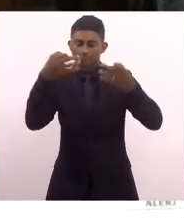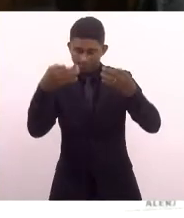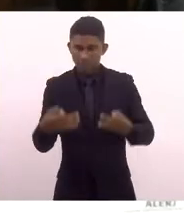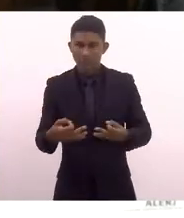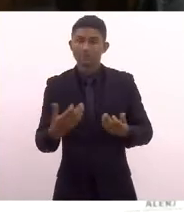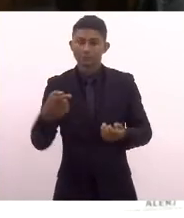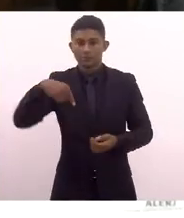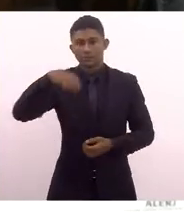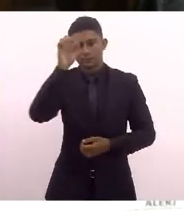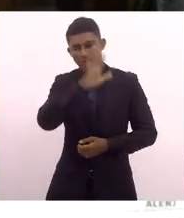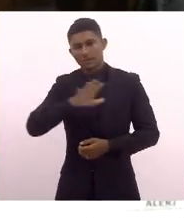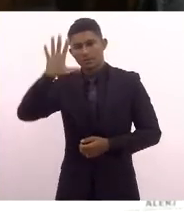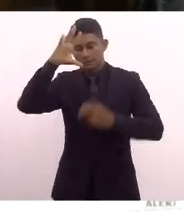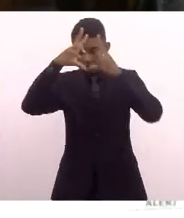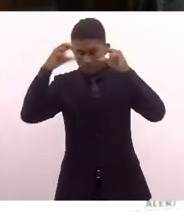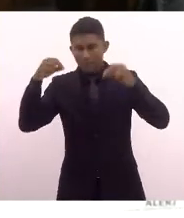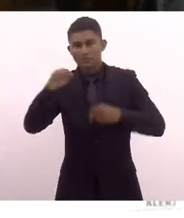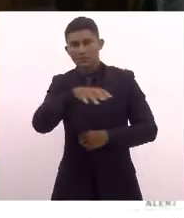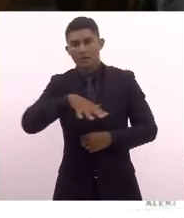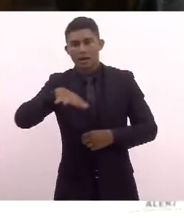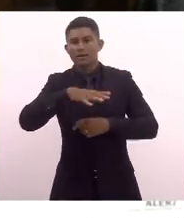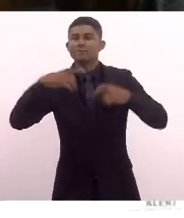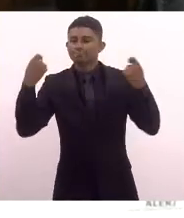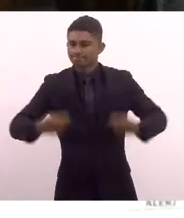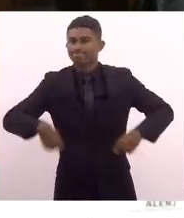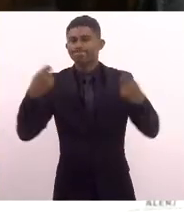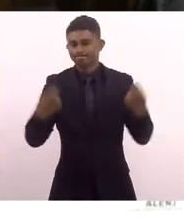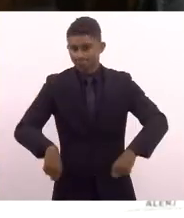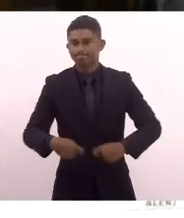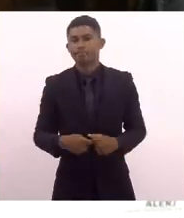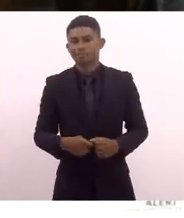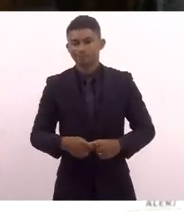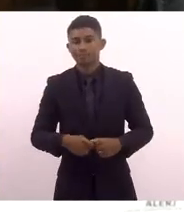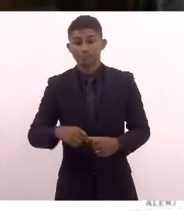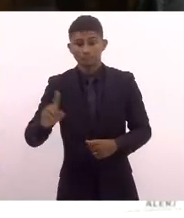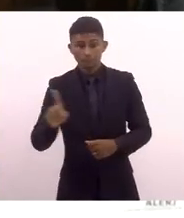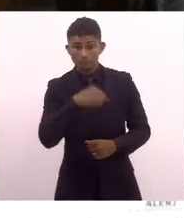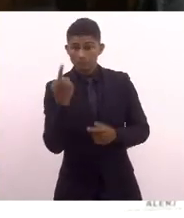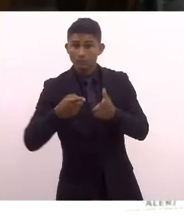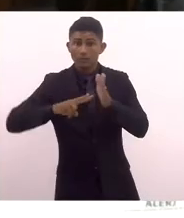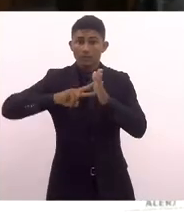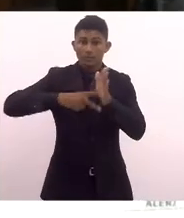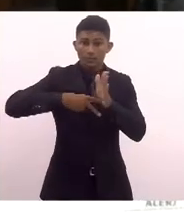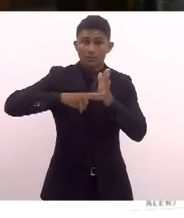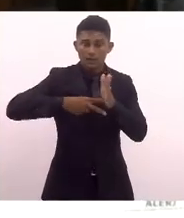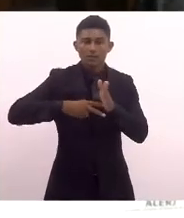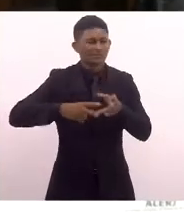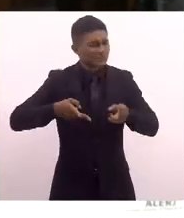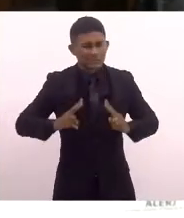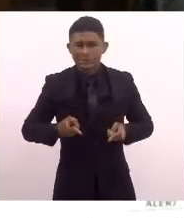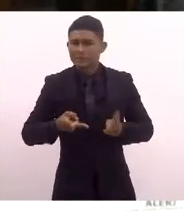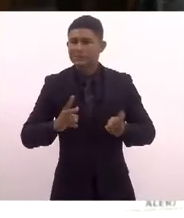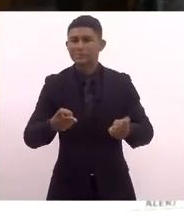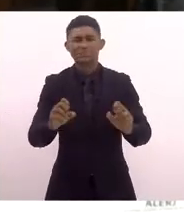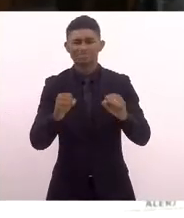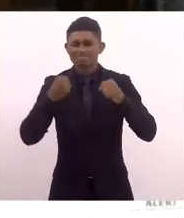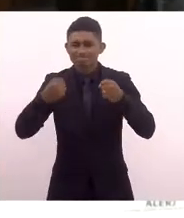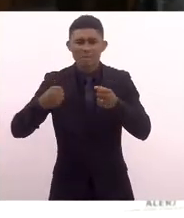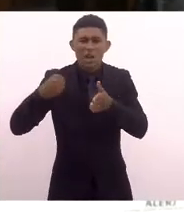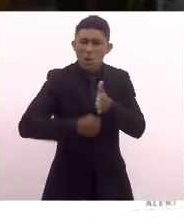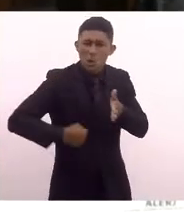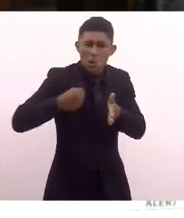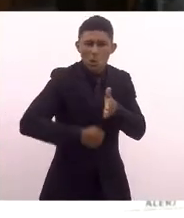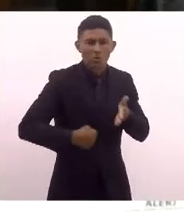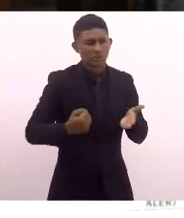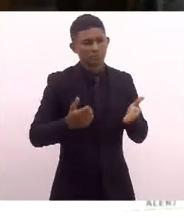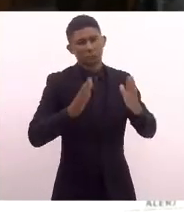enfermagem brasileira precisa. Enquanto sindicato, a gente está o tempo inteiro lutando nas unidades de saúde, nas clínicas